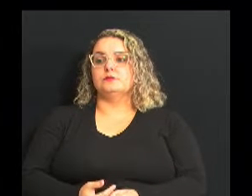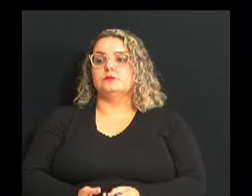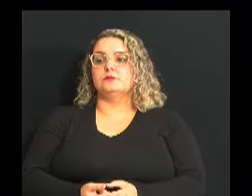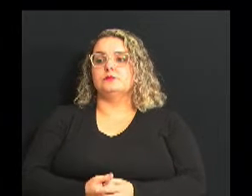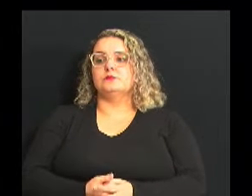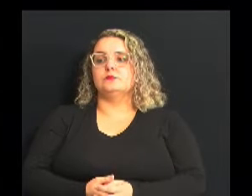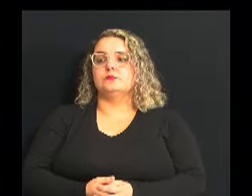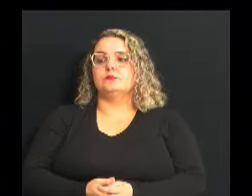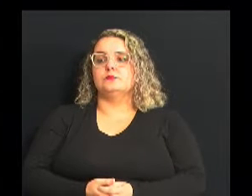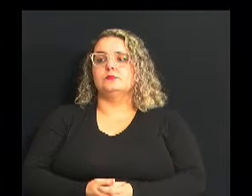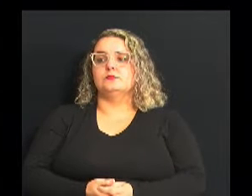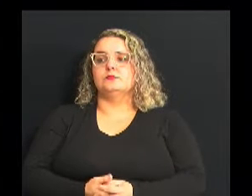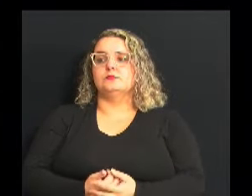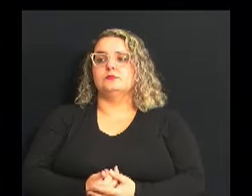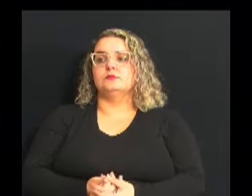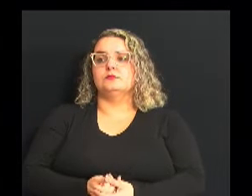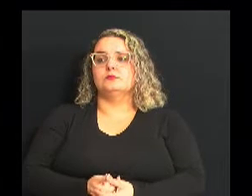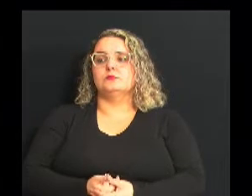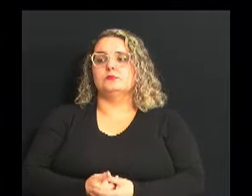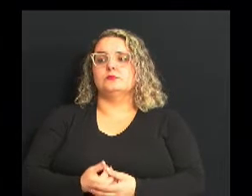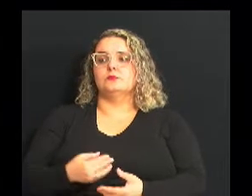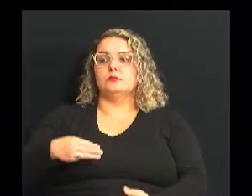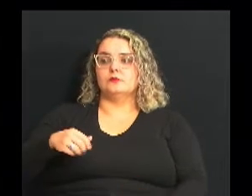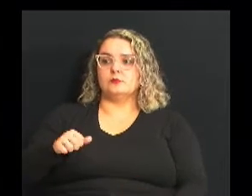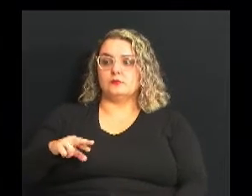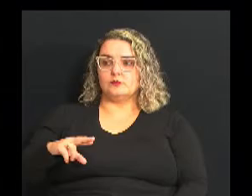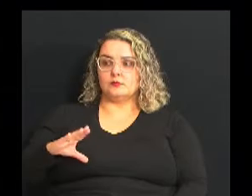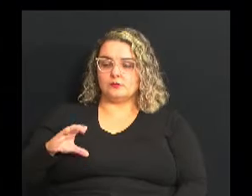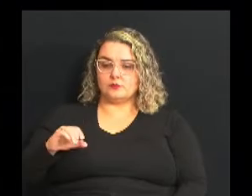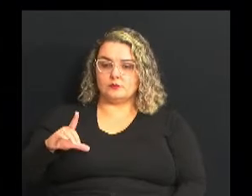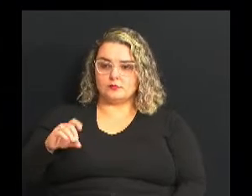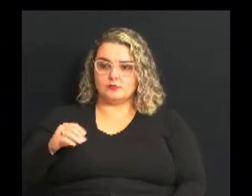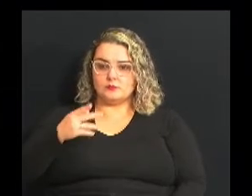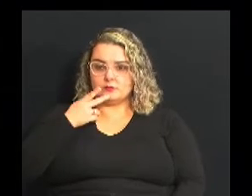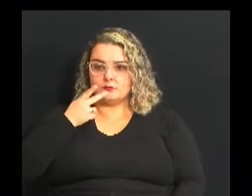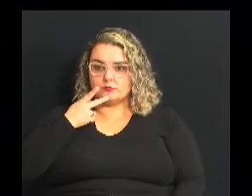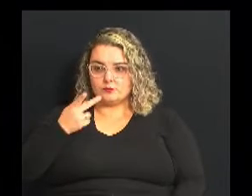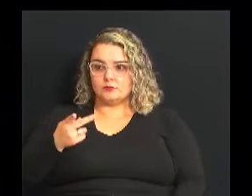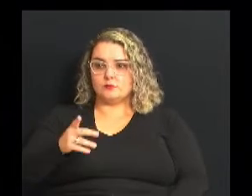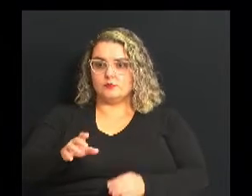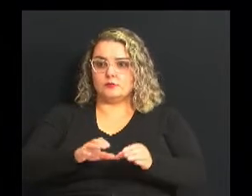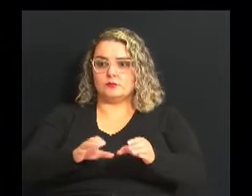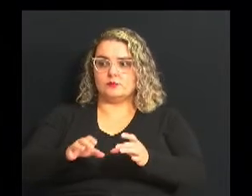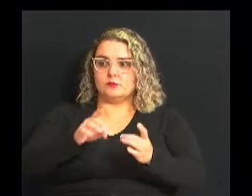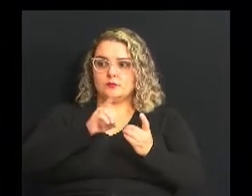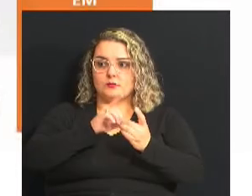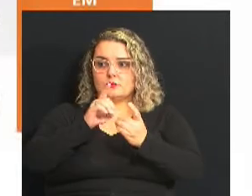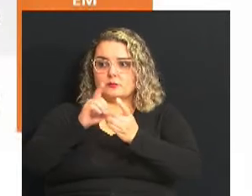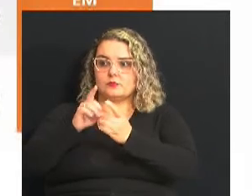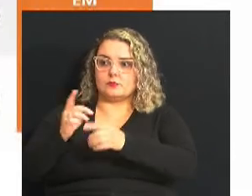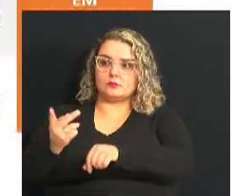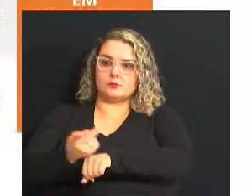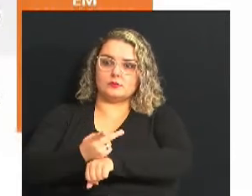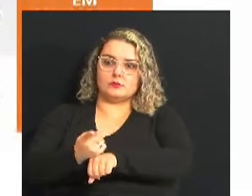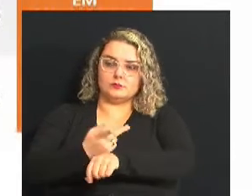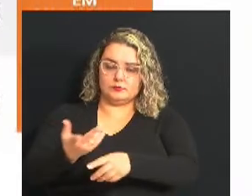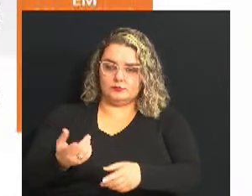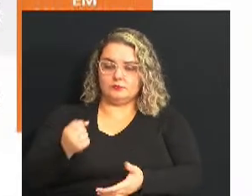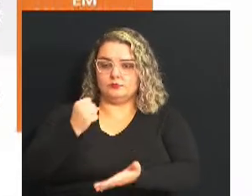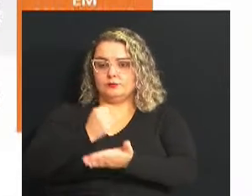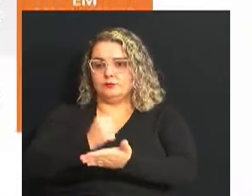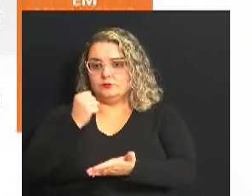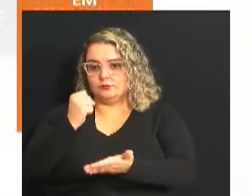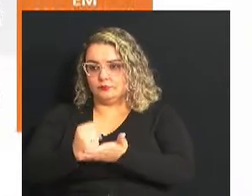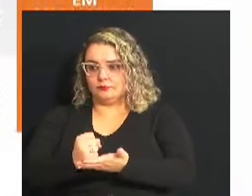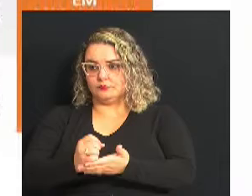Bem, como o Marcelo pontuou, né, a Coordenadoria de Atendimento, ela busca realizar contratações